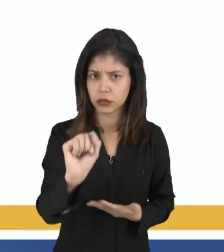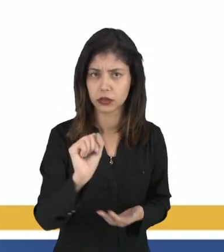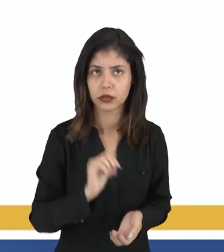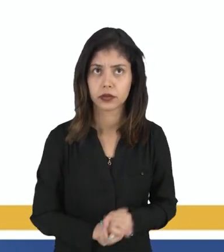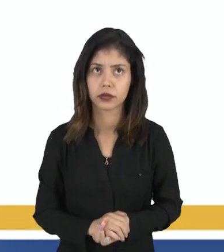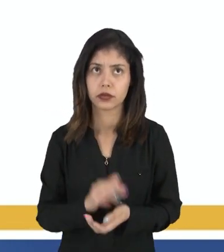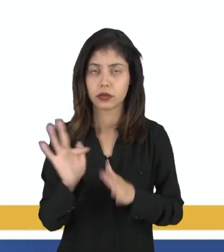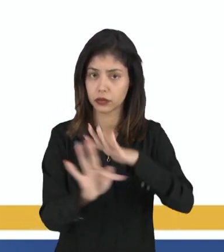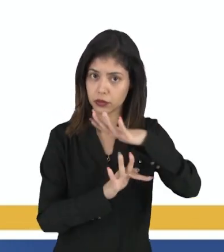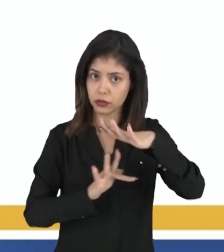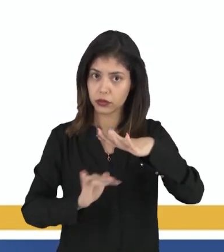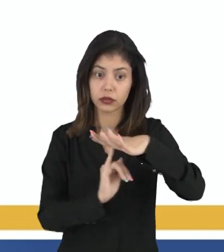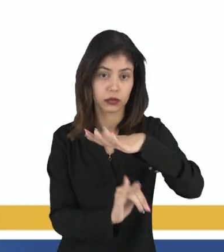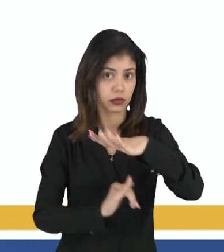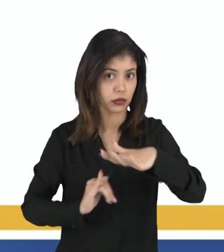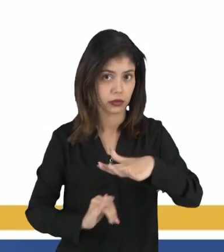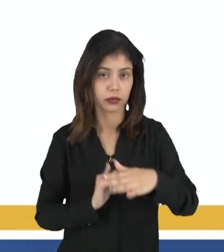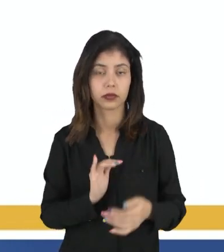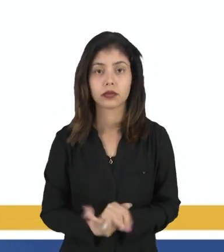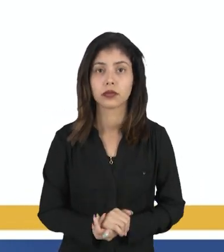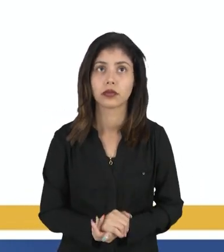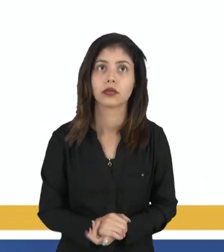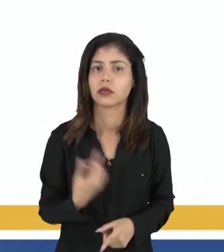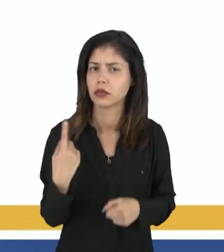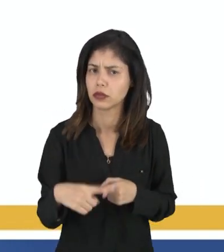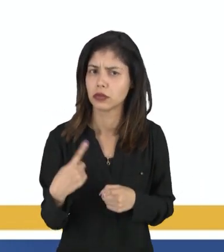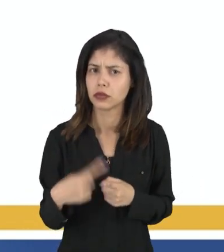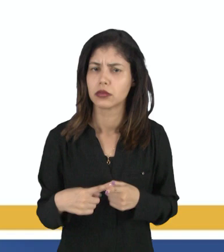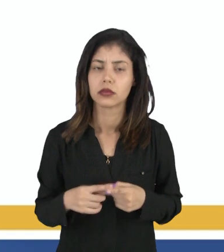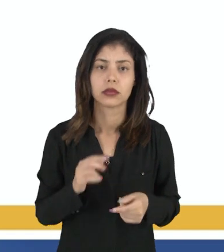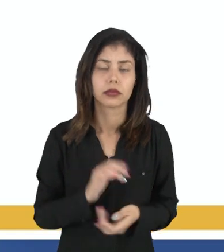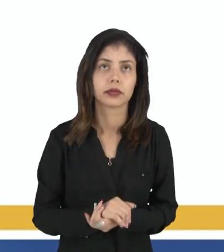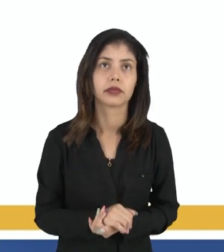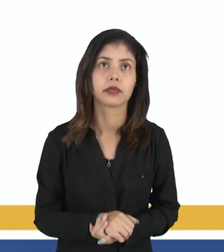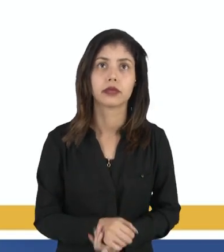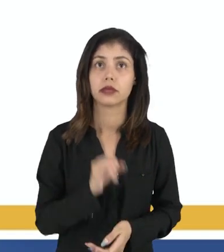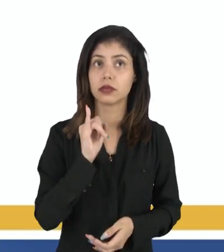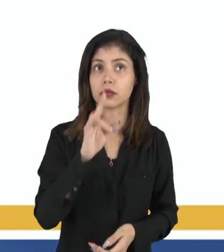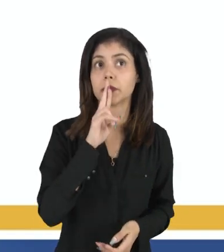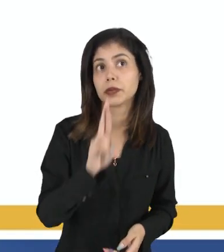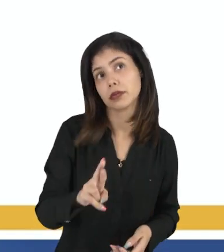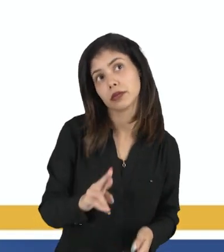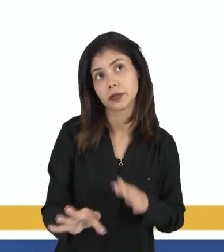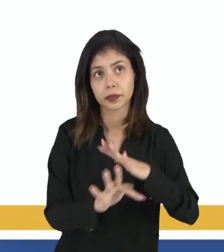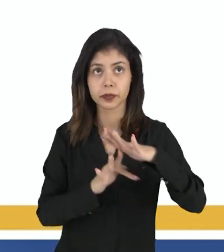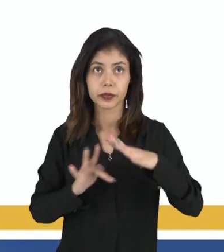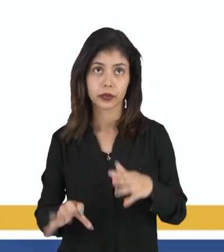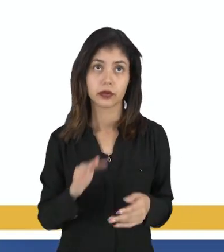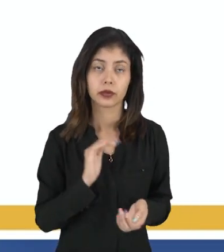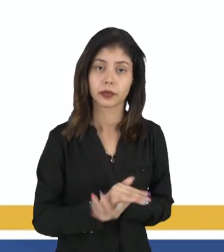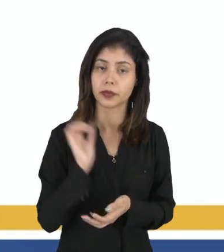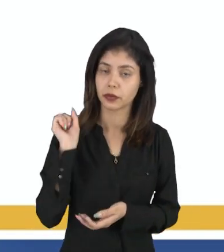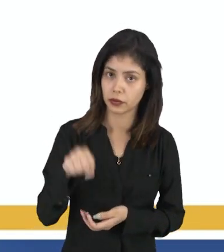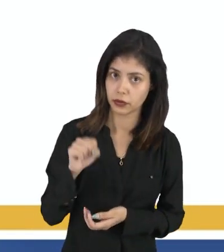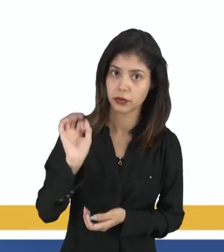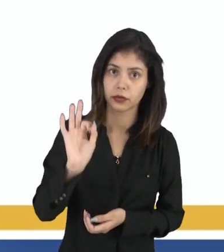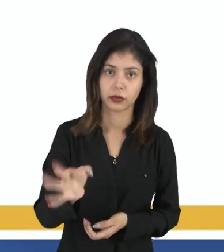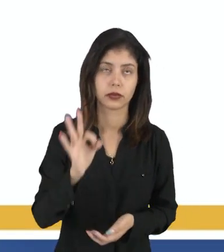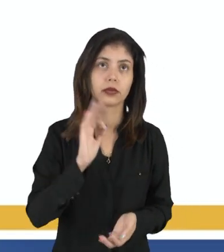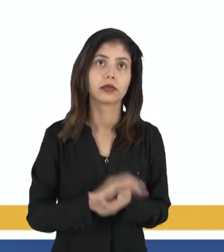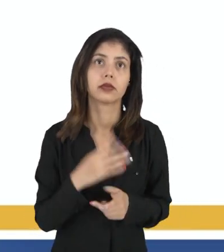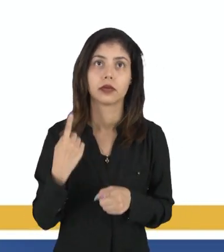linguagem? Formal ou informal? Por quê? Se você respondeu formal, está